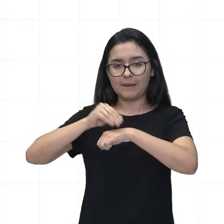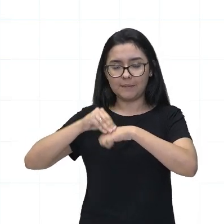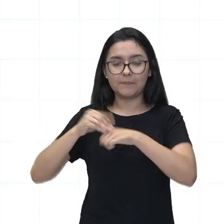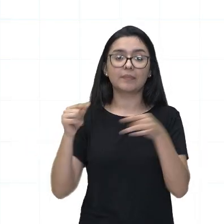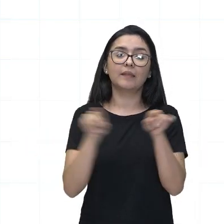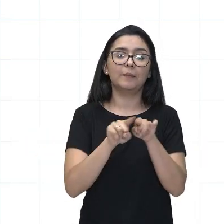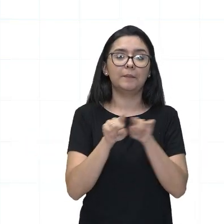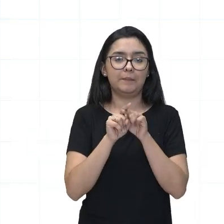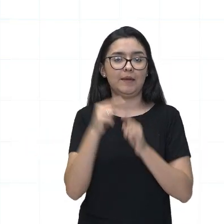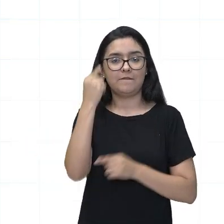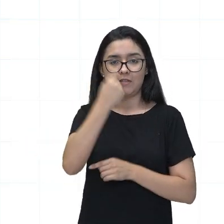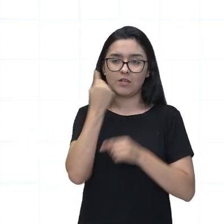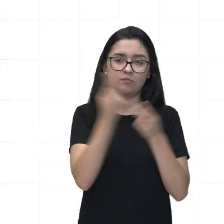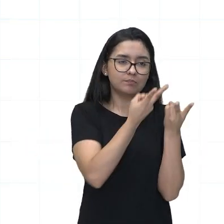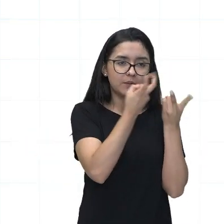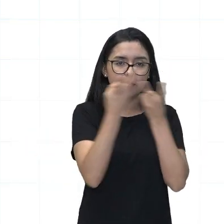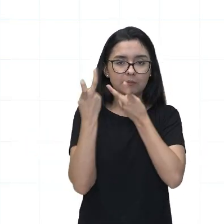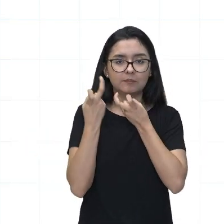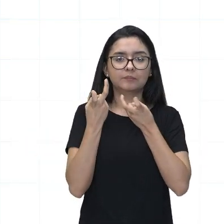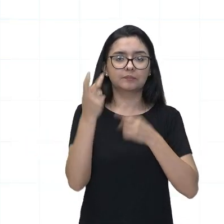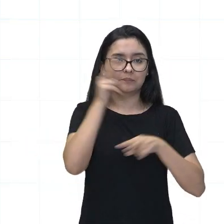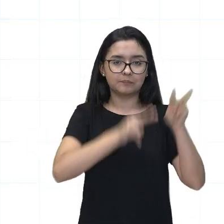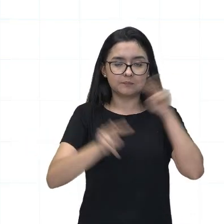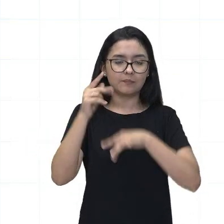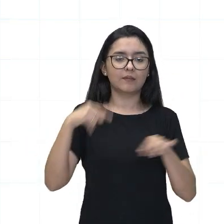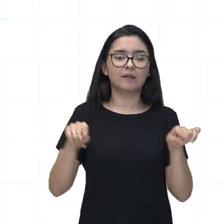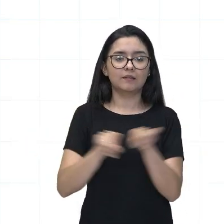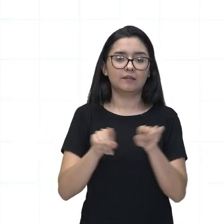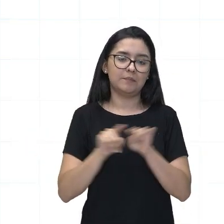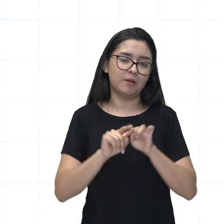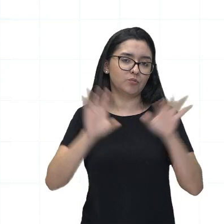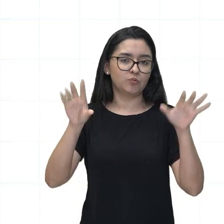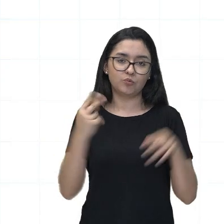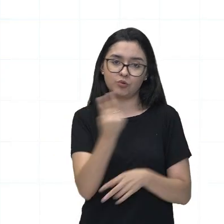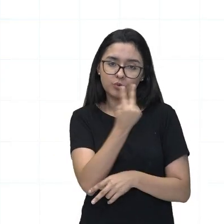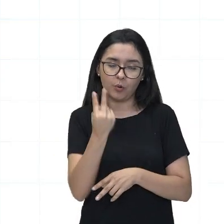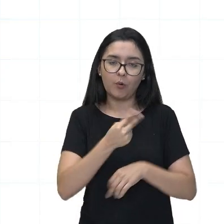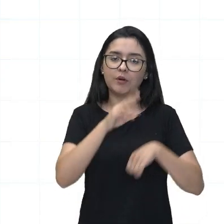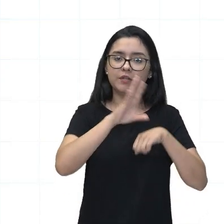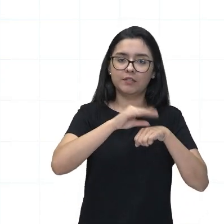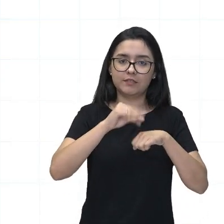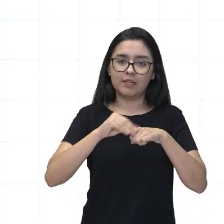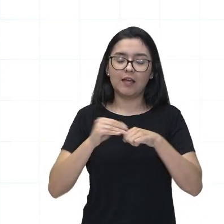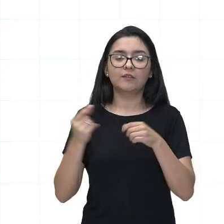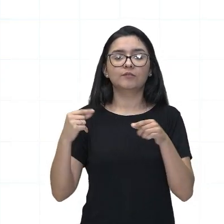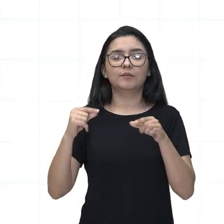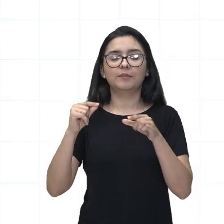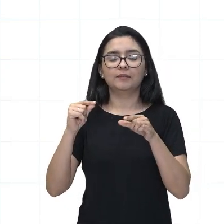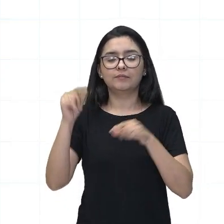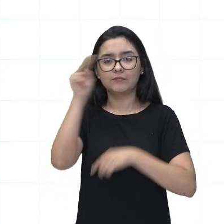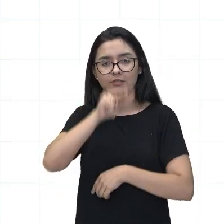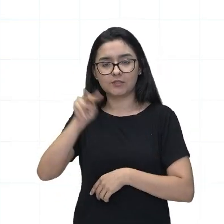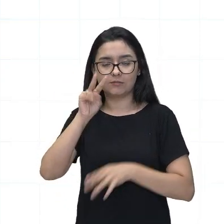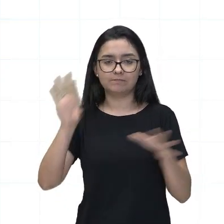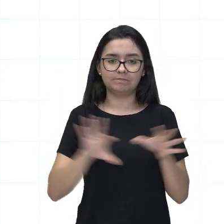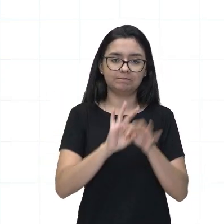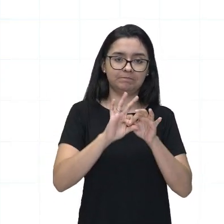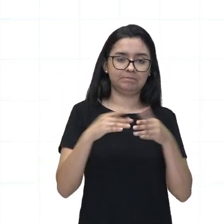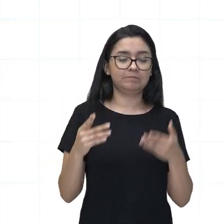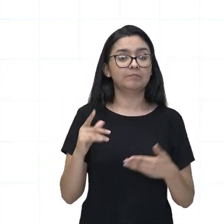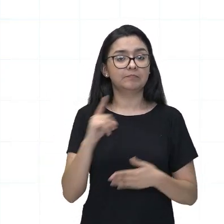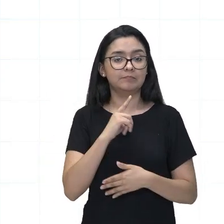visão, ou ainda mediante uma combinação de ambos. É possível que uma textura não